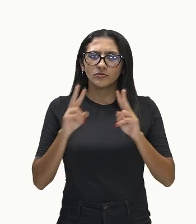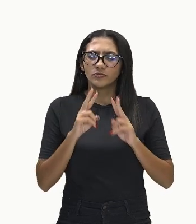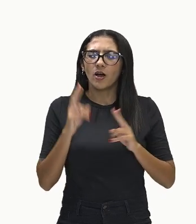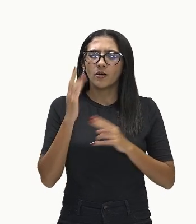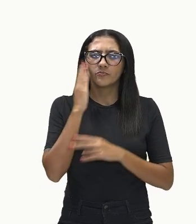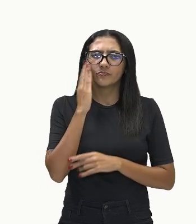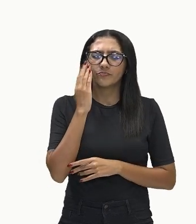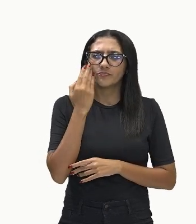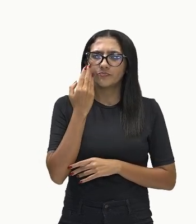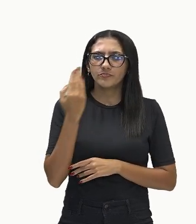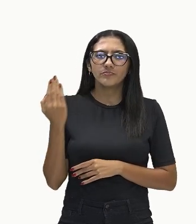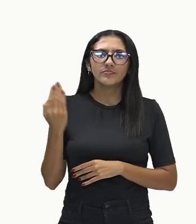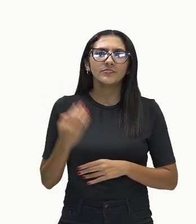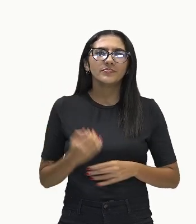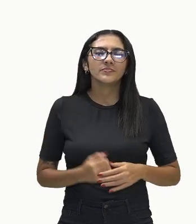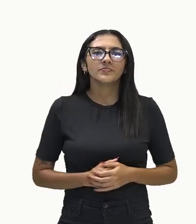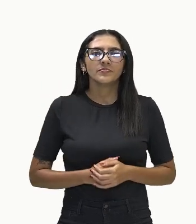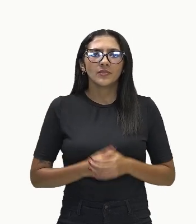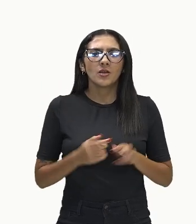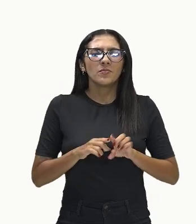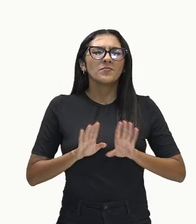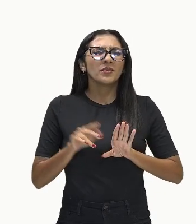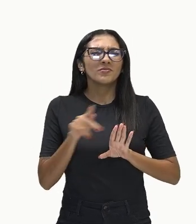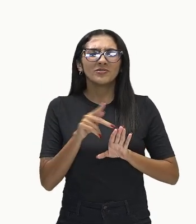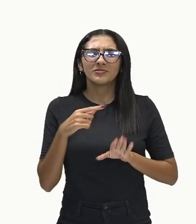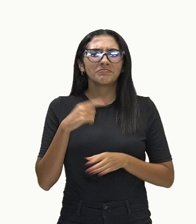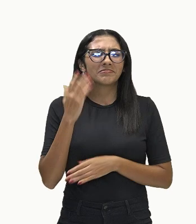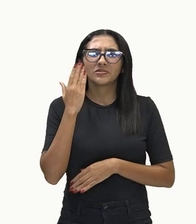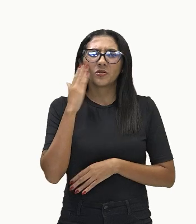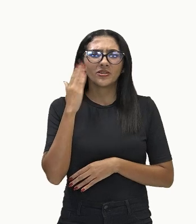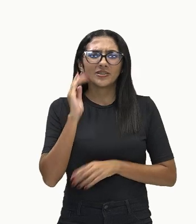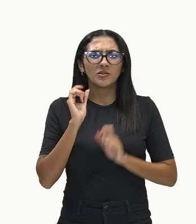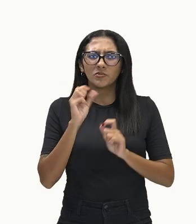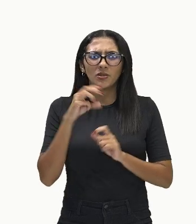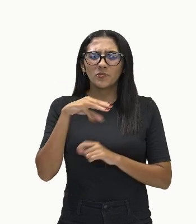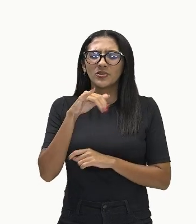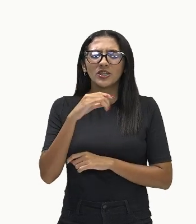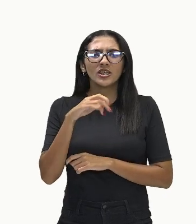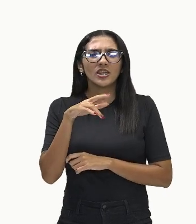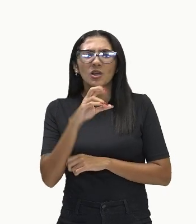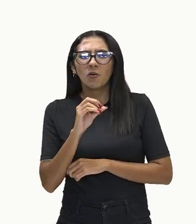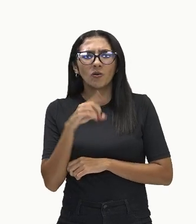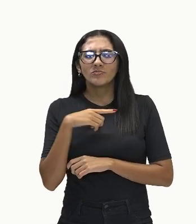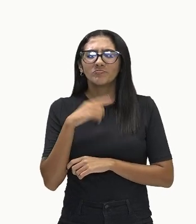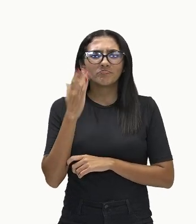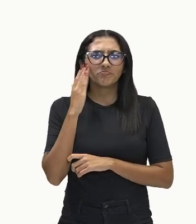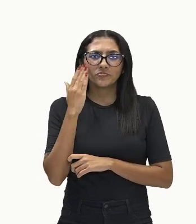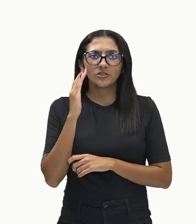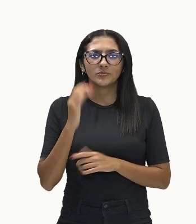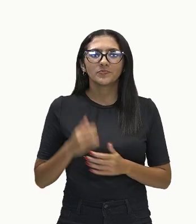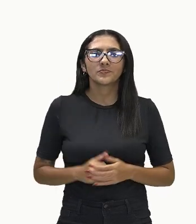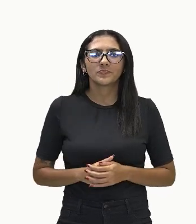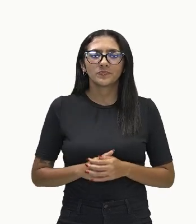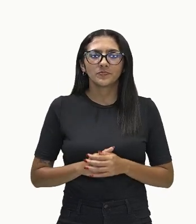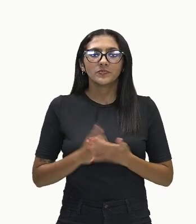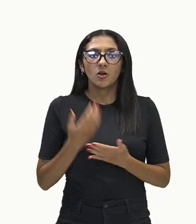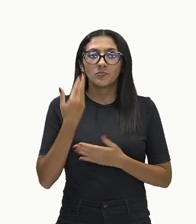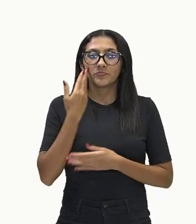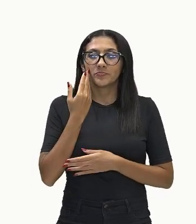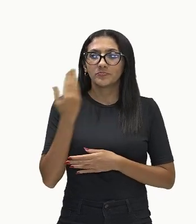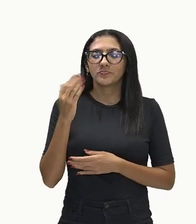Observem aqui. Professora, eu não estou entendendo o que é microvilosidade. Então, vamos